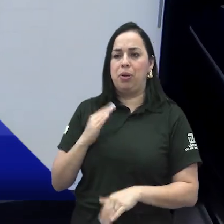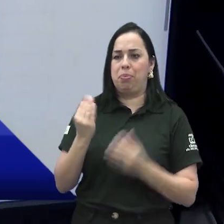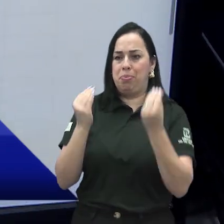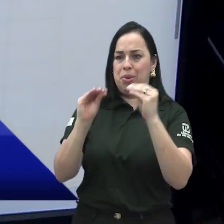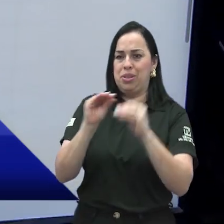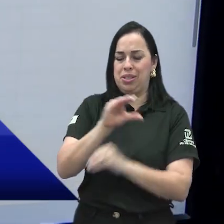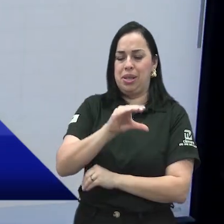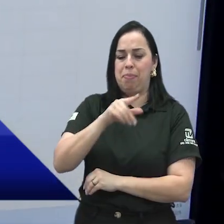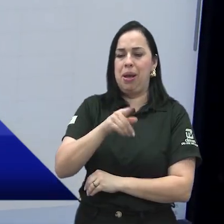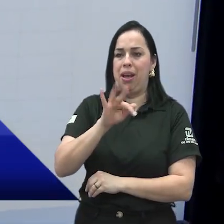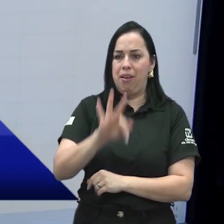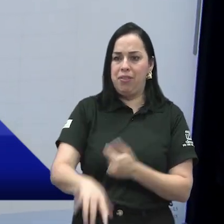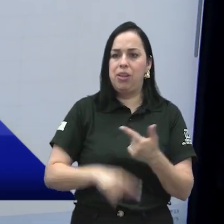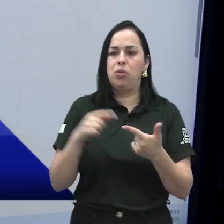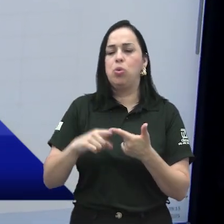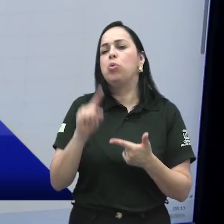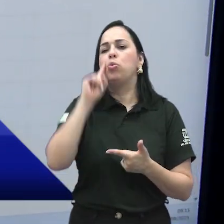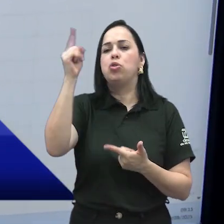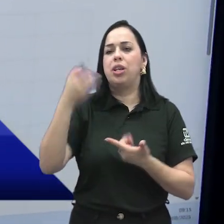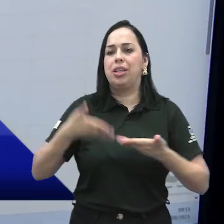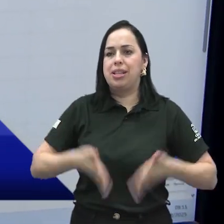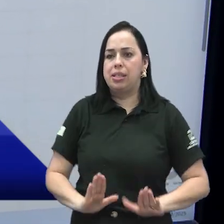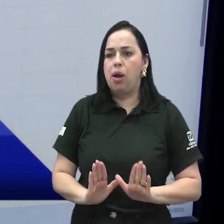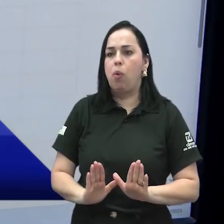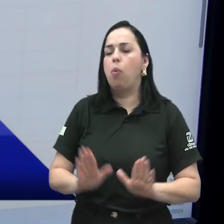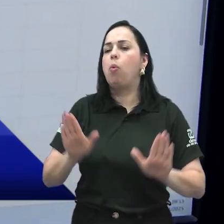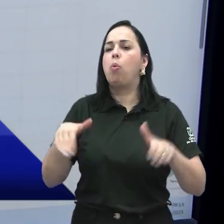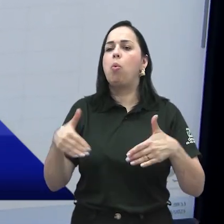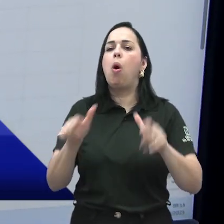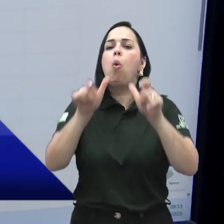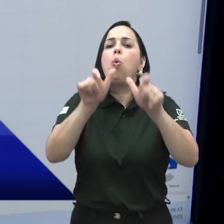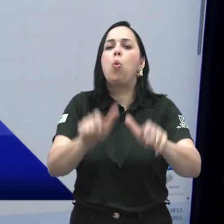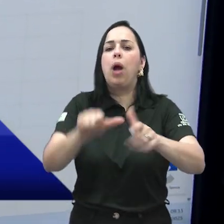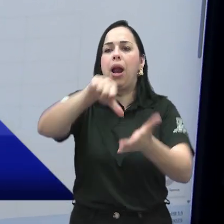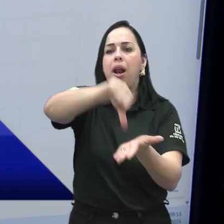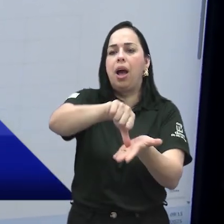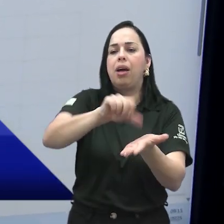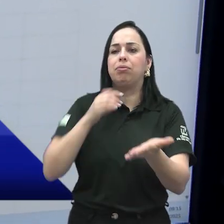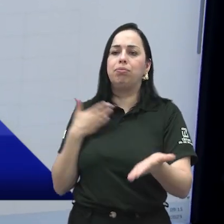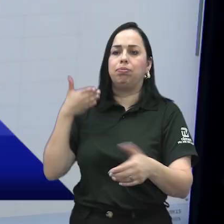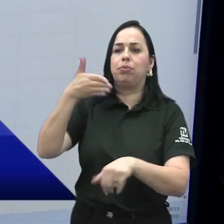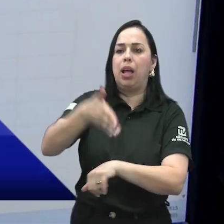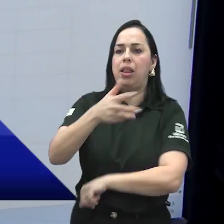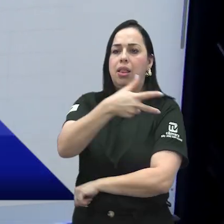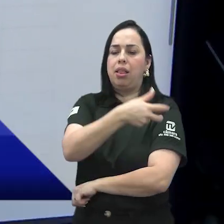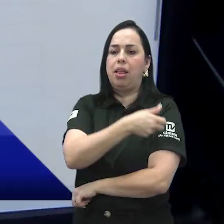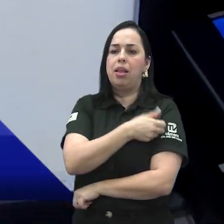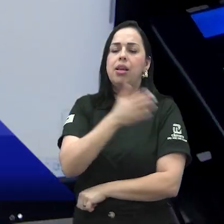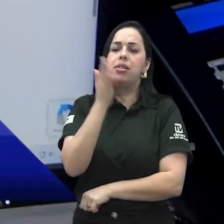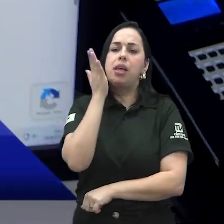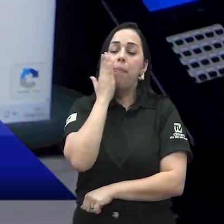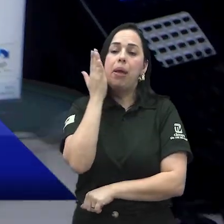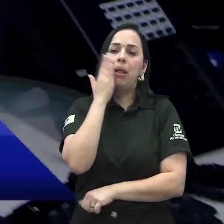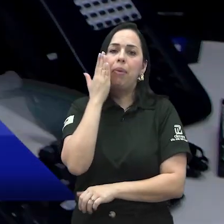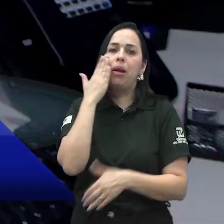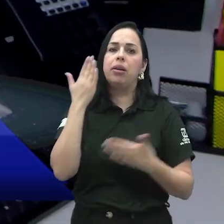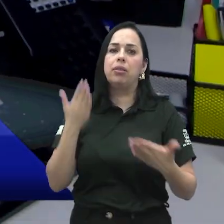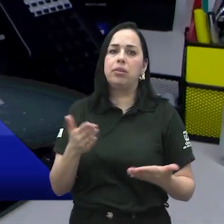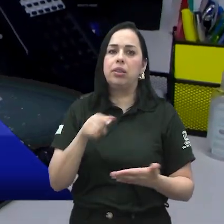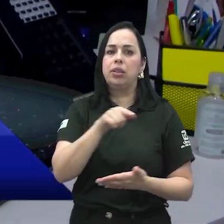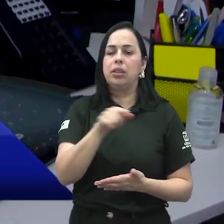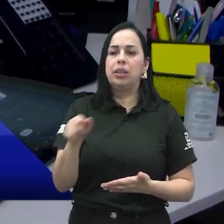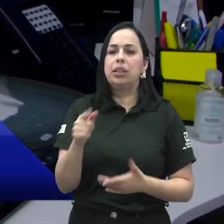seu CPF e da sua data de nascimento a sua unidade de referência, ele também consegue ver quais